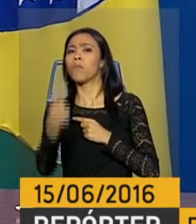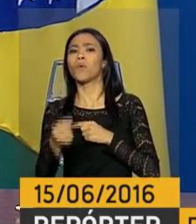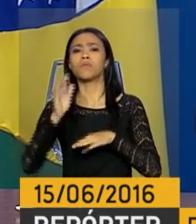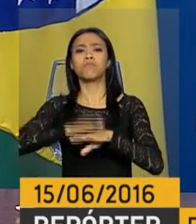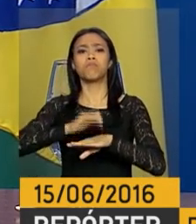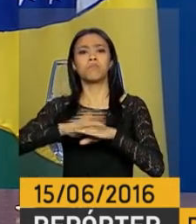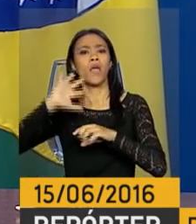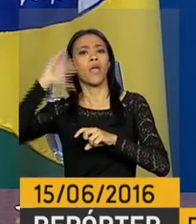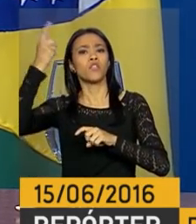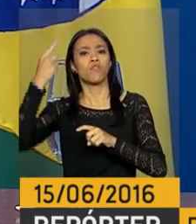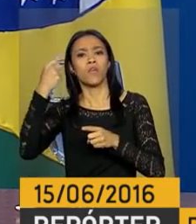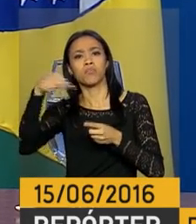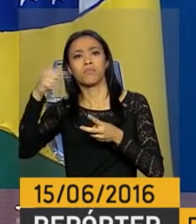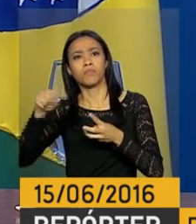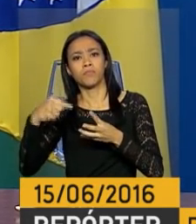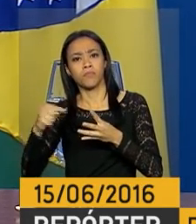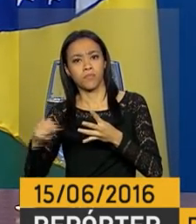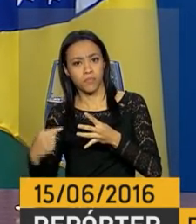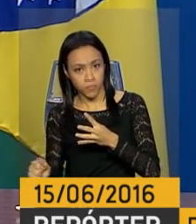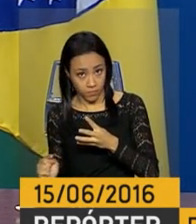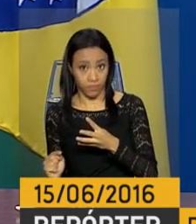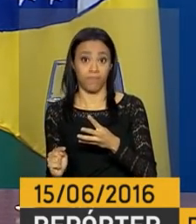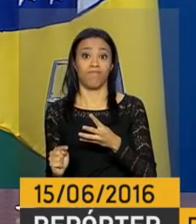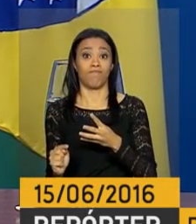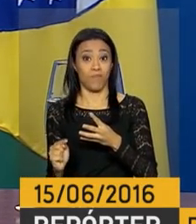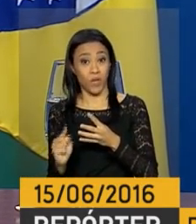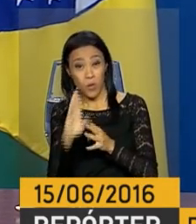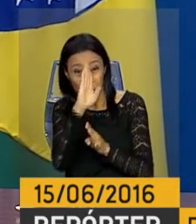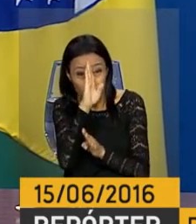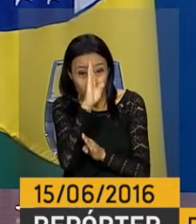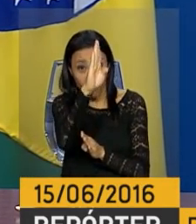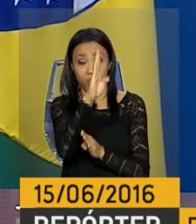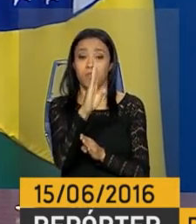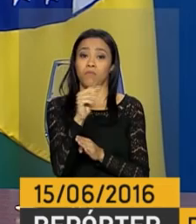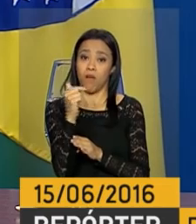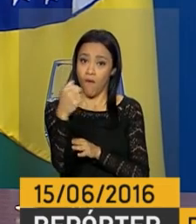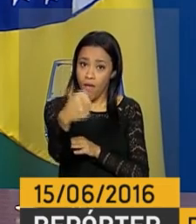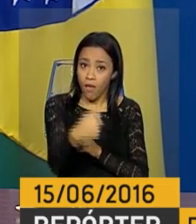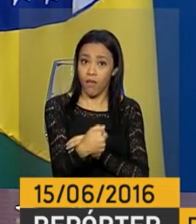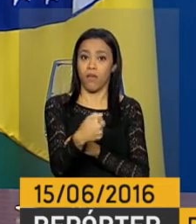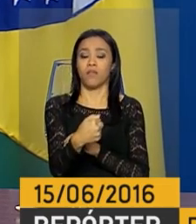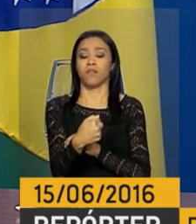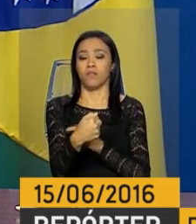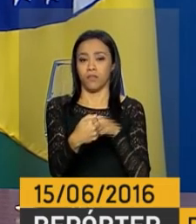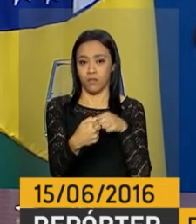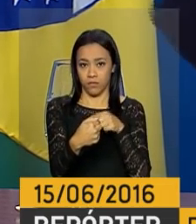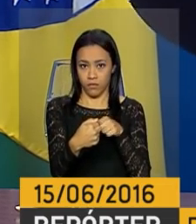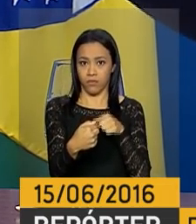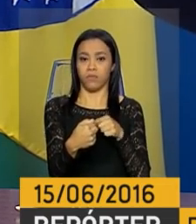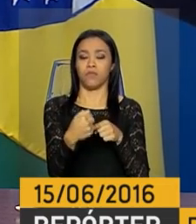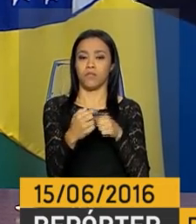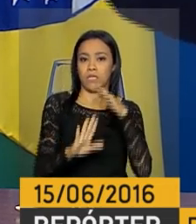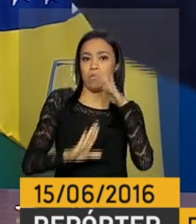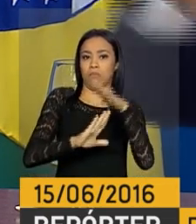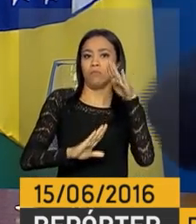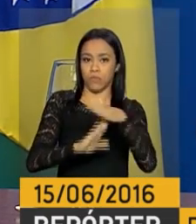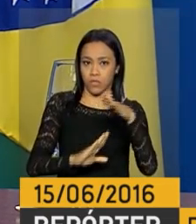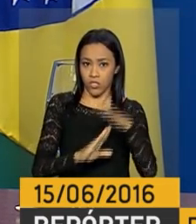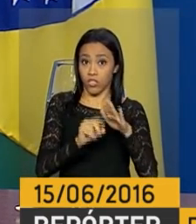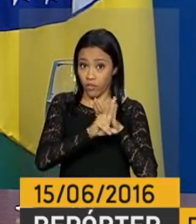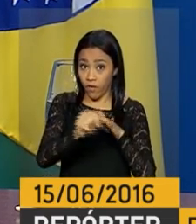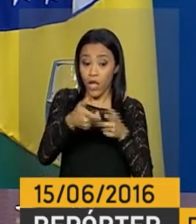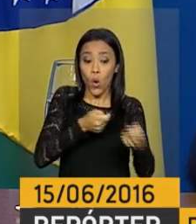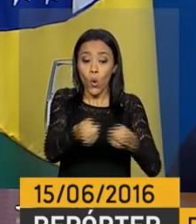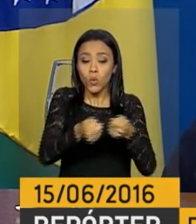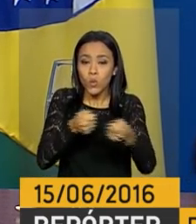medidas. Resumo, fomos no fundamental e fomos eh onde é de fato estrutural aquilo que vai controlar